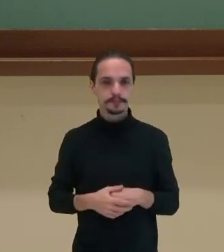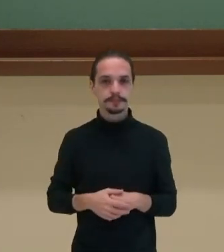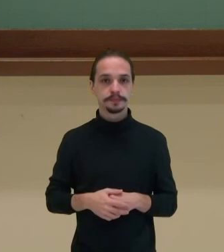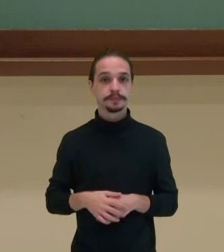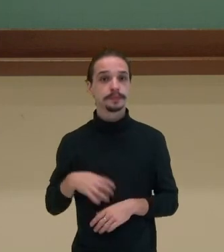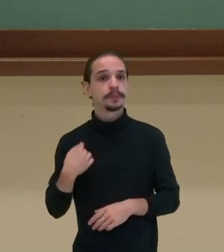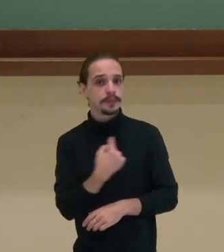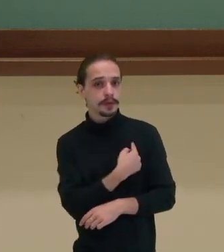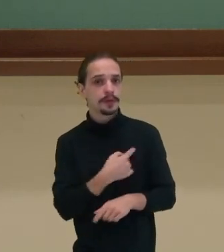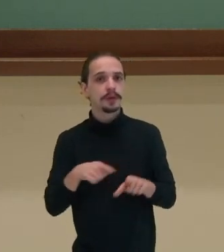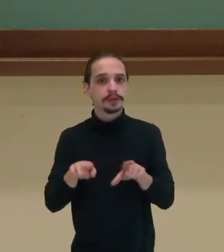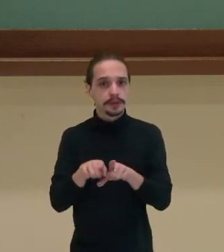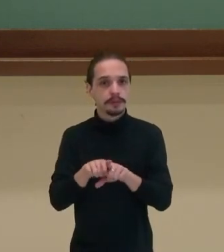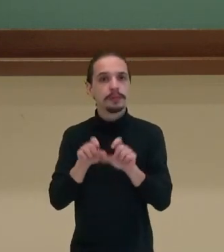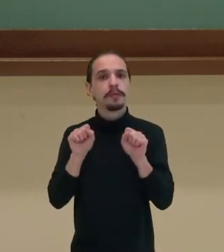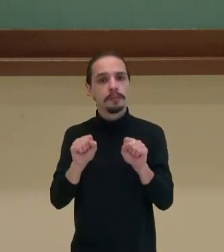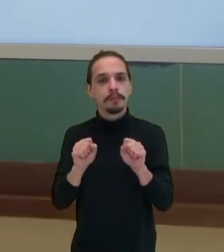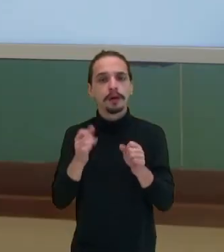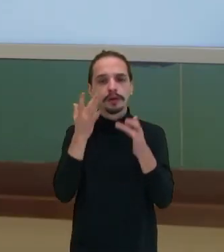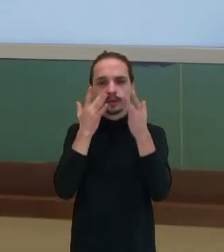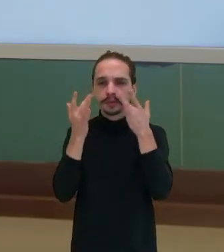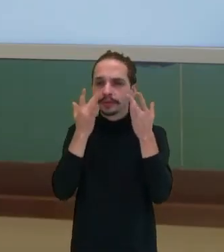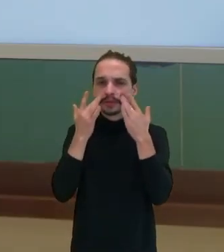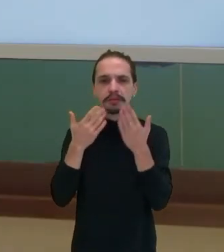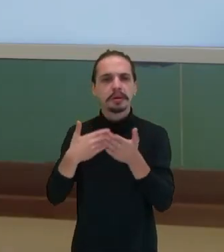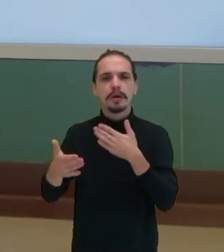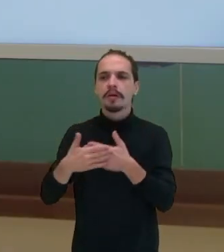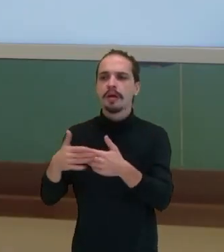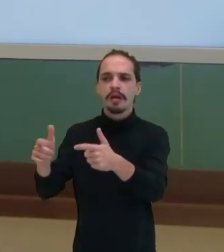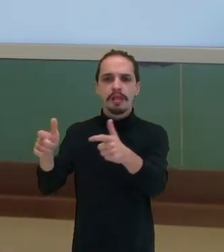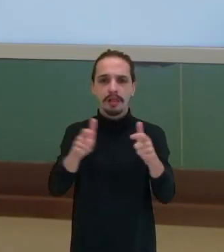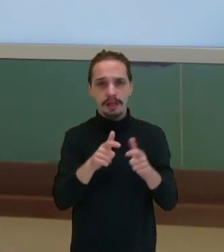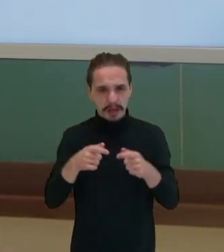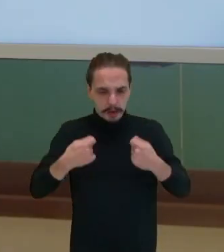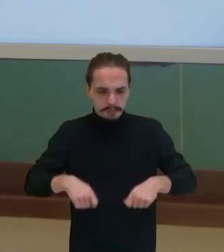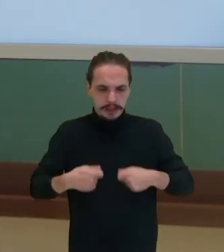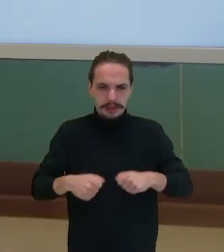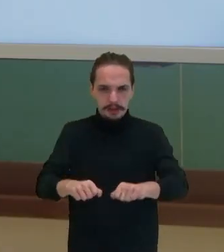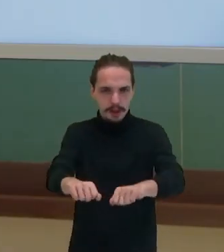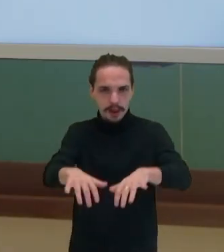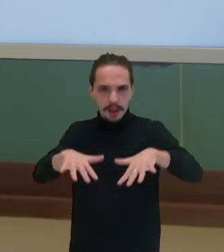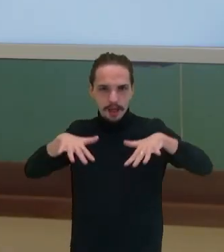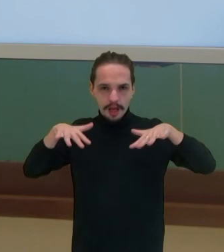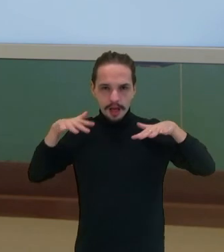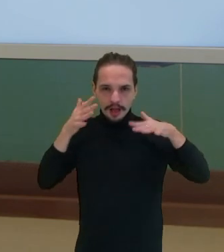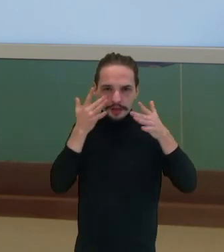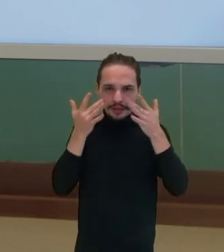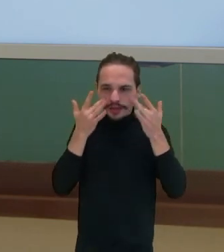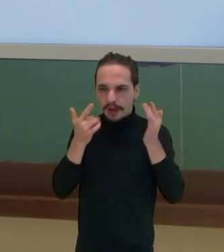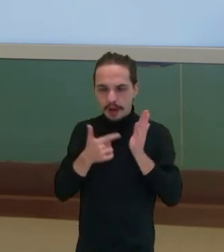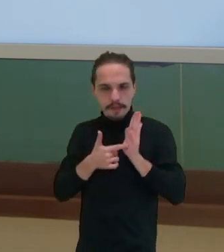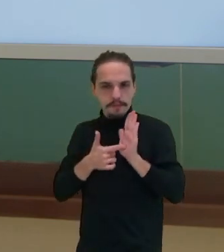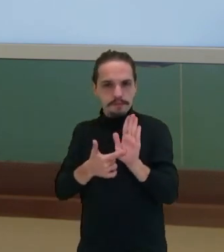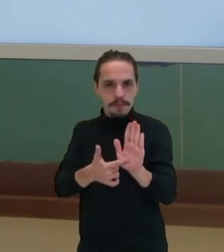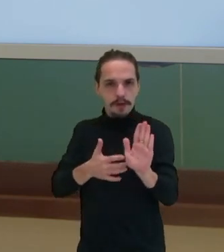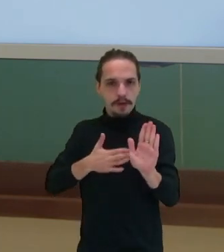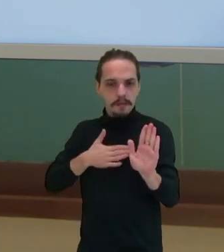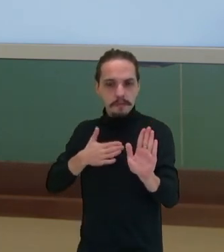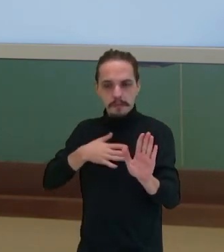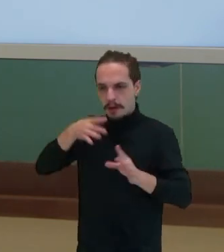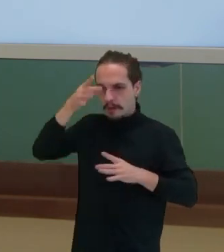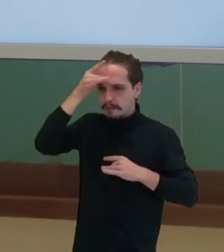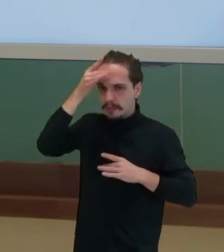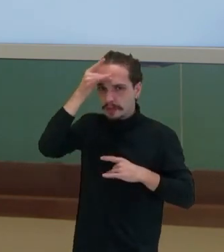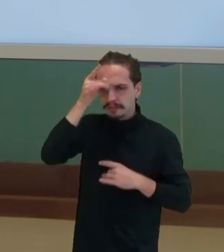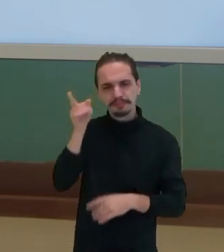também podemos fazer teatro em toda parte, né? Professora, eu preciso ter um teatro para apresentar, né? Fazer a minha